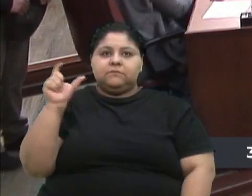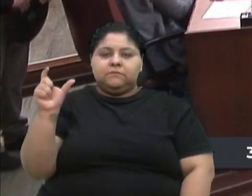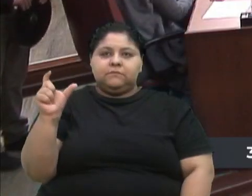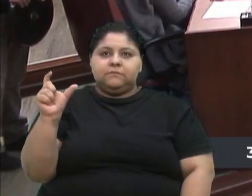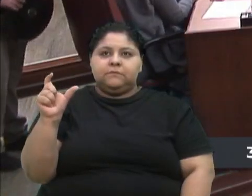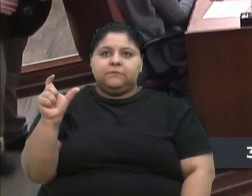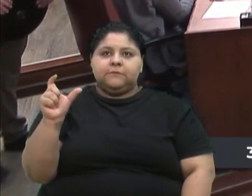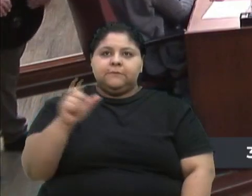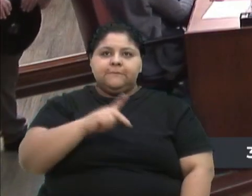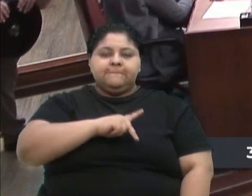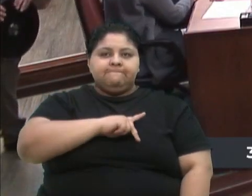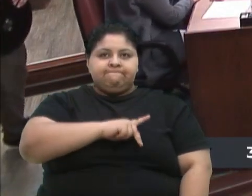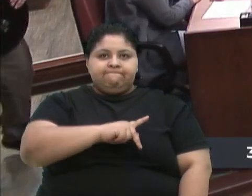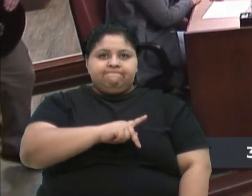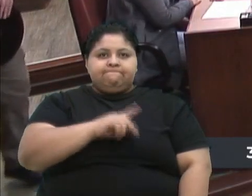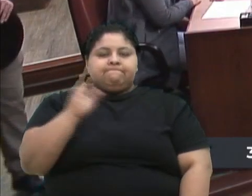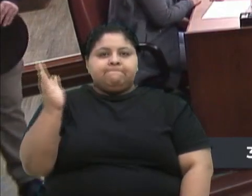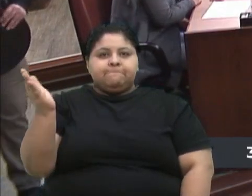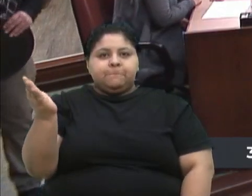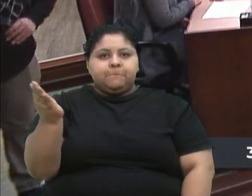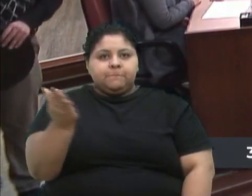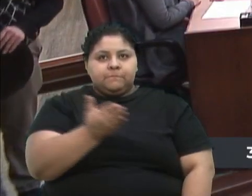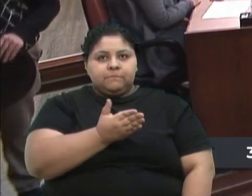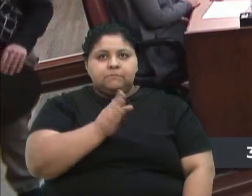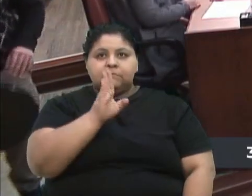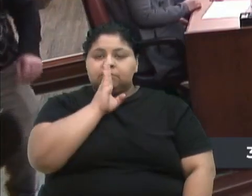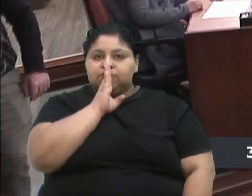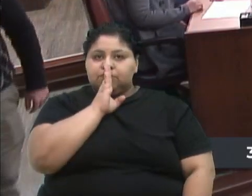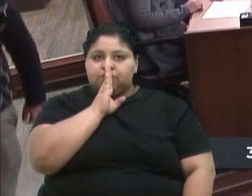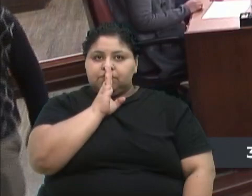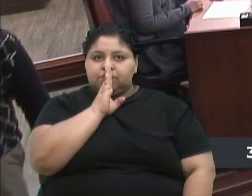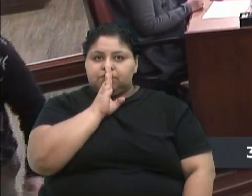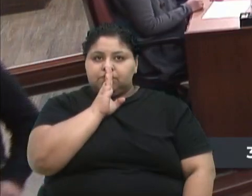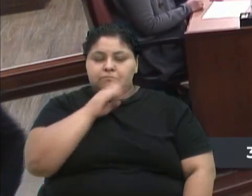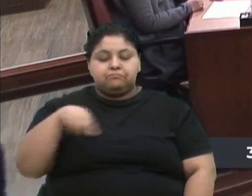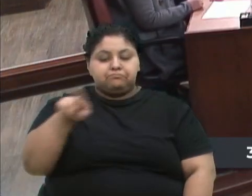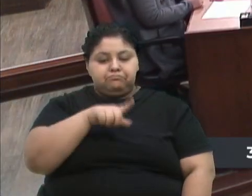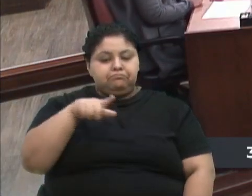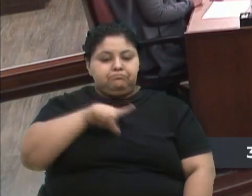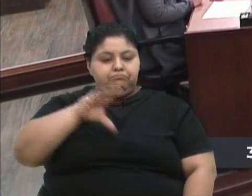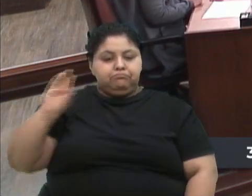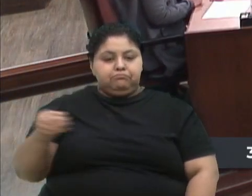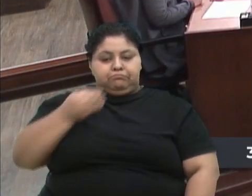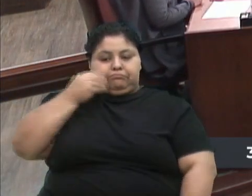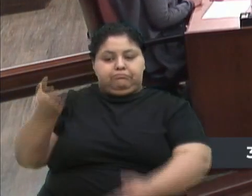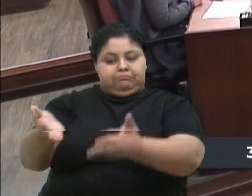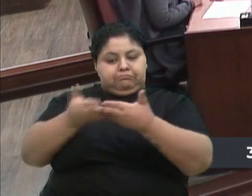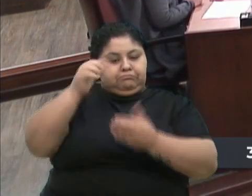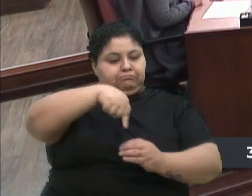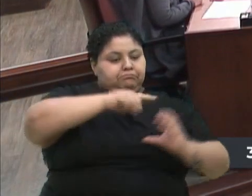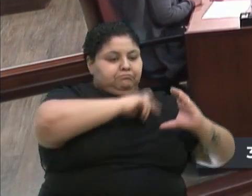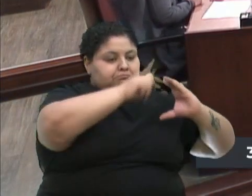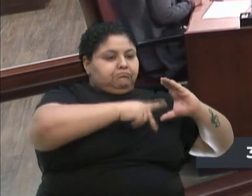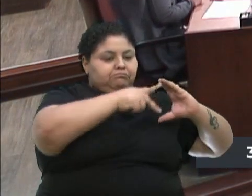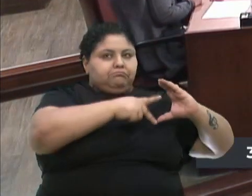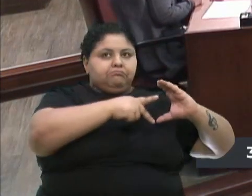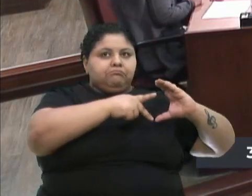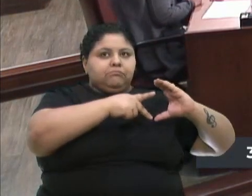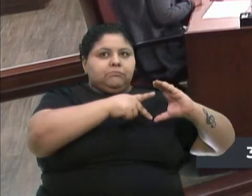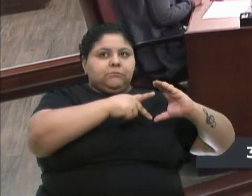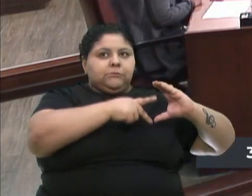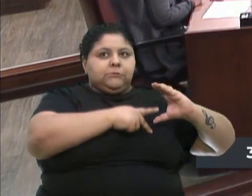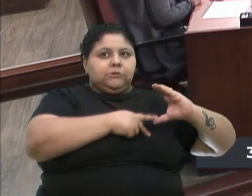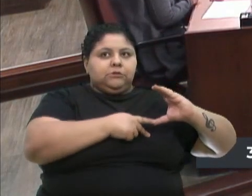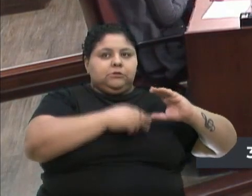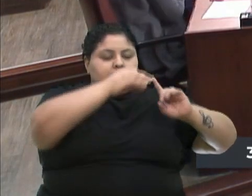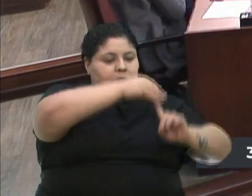Senhor presidente, senhoras e Por senhores favor, vereadores, silêncio. Silêncio. nós tivemos a possibilidade de receber aqui nessa casa a superintendência da PRF,